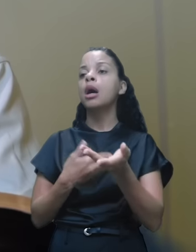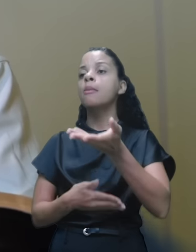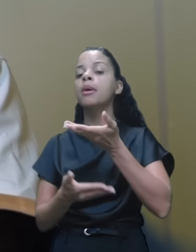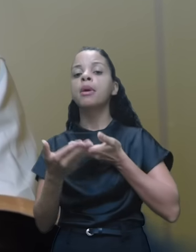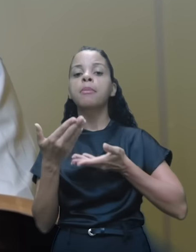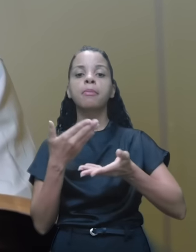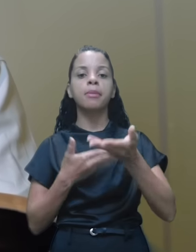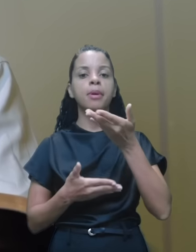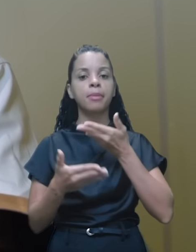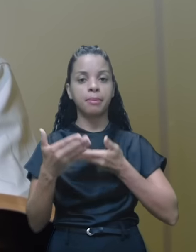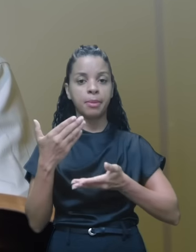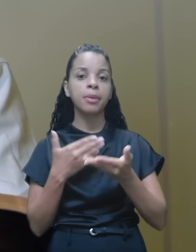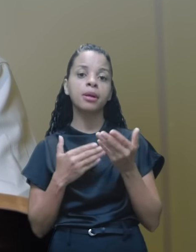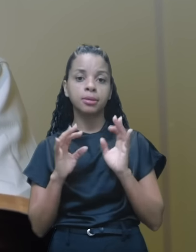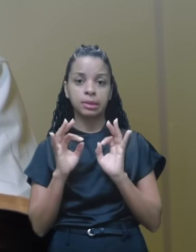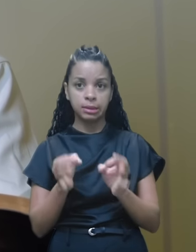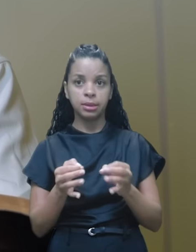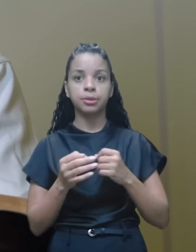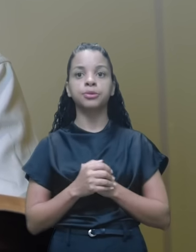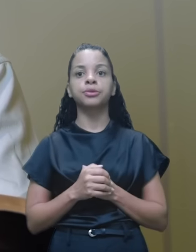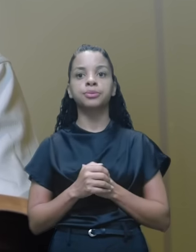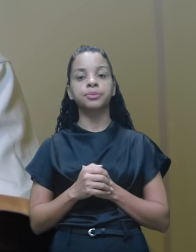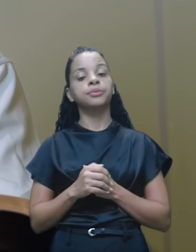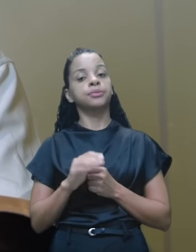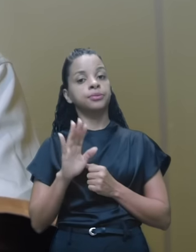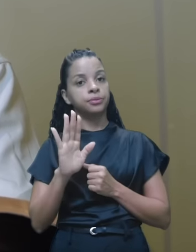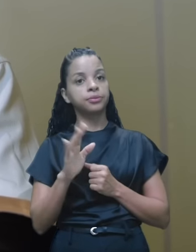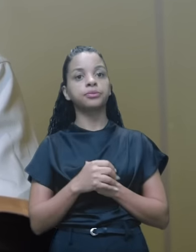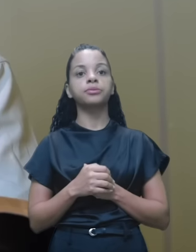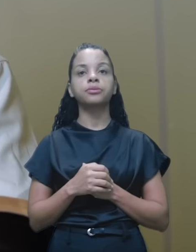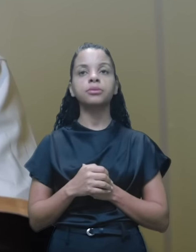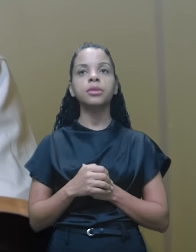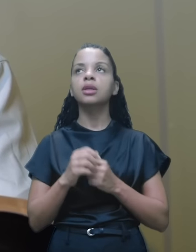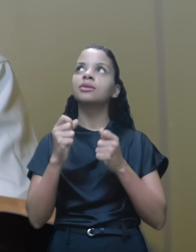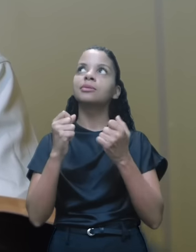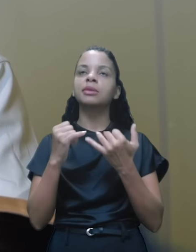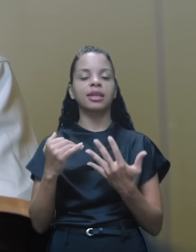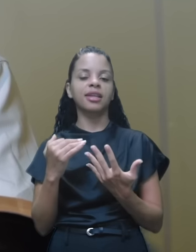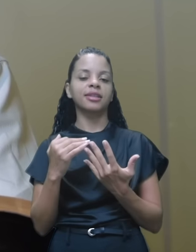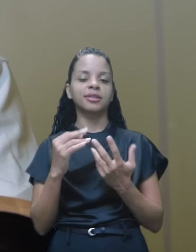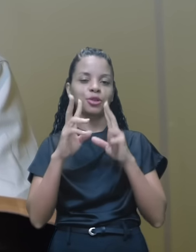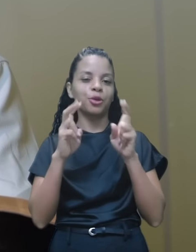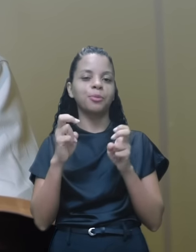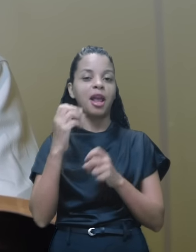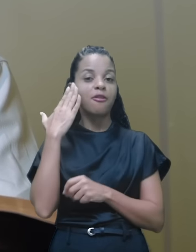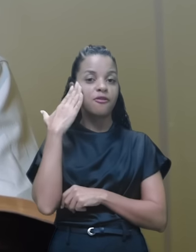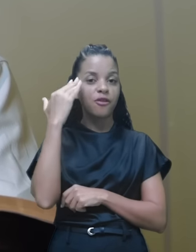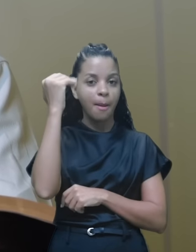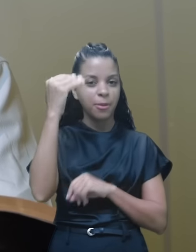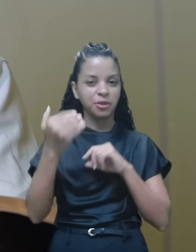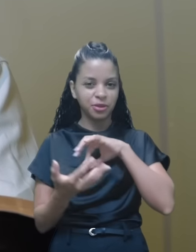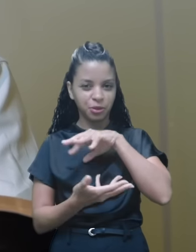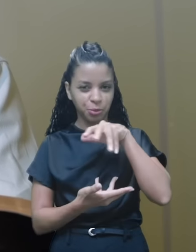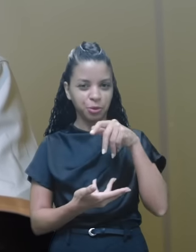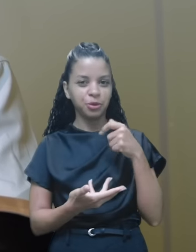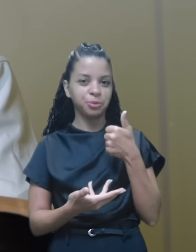diálogo, né, que nós temos aqui registrado no livro de João. E diferente, né, eu falei aqui de um ídolo terreno, né, no